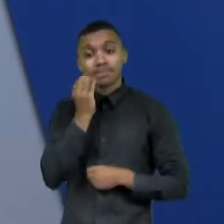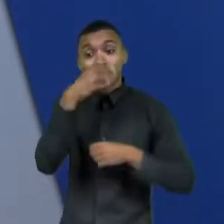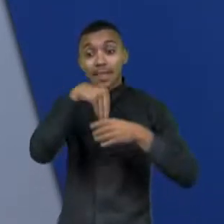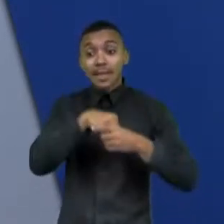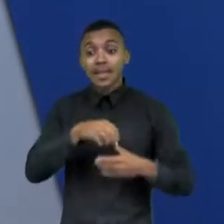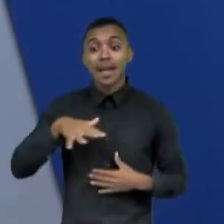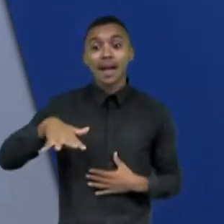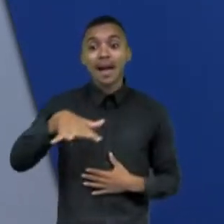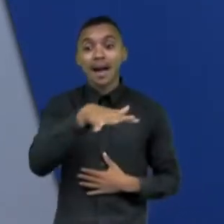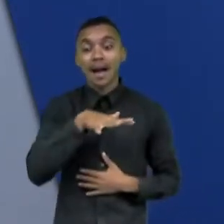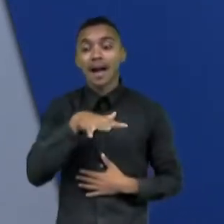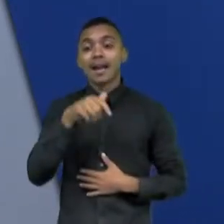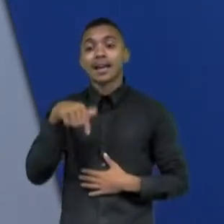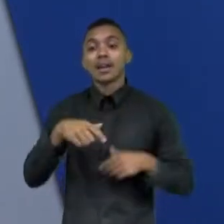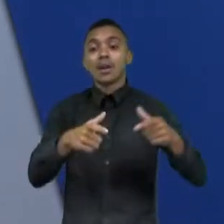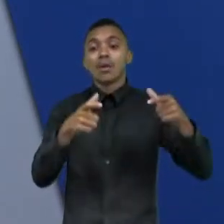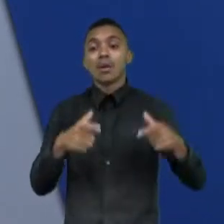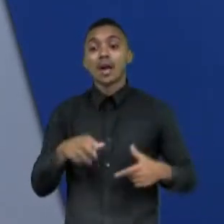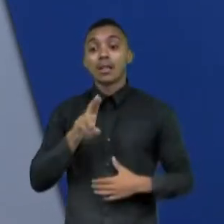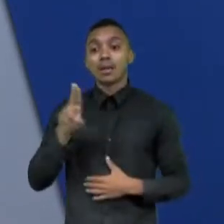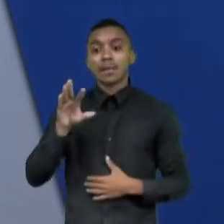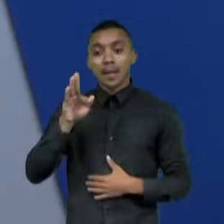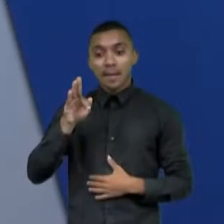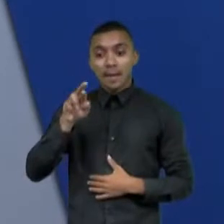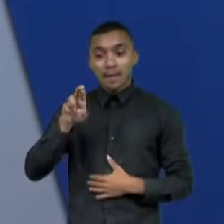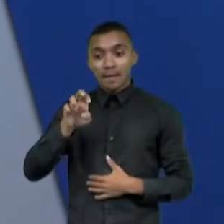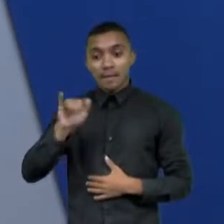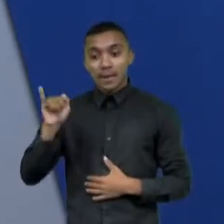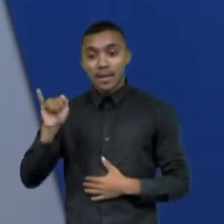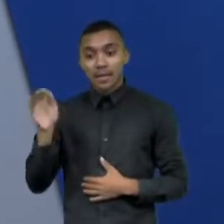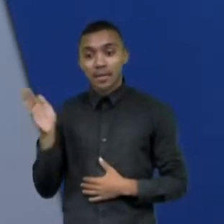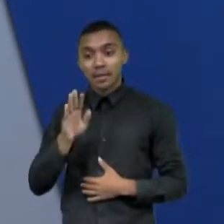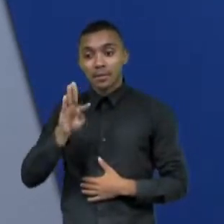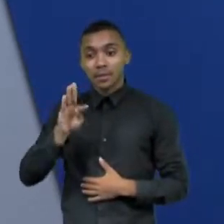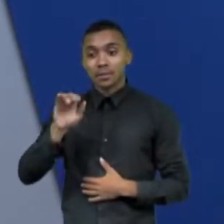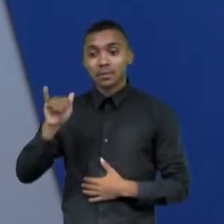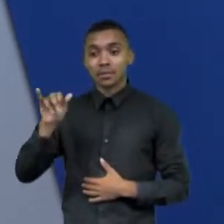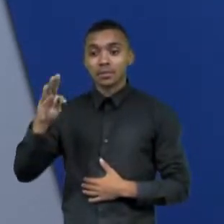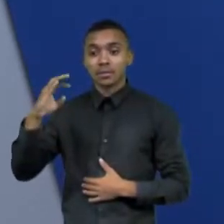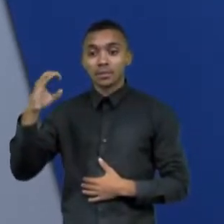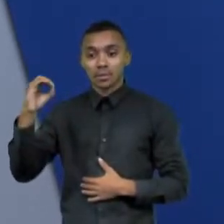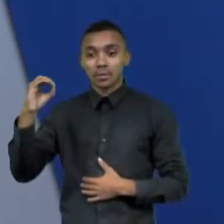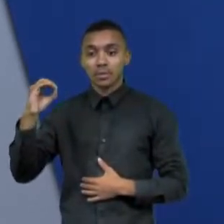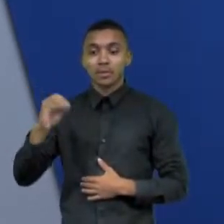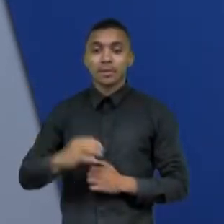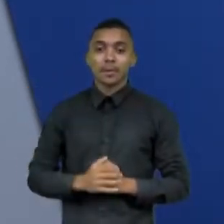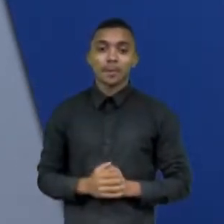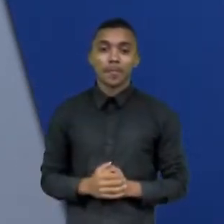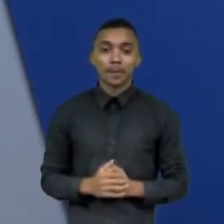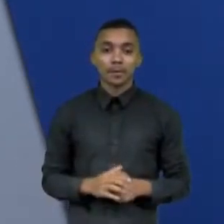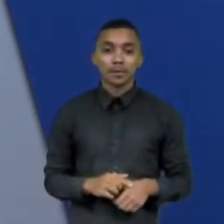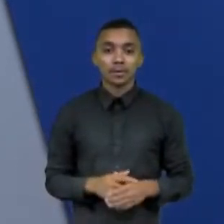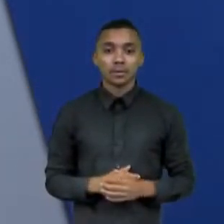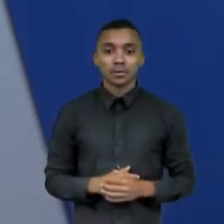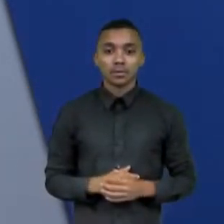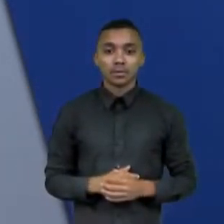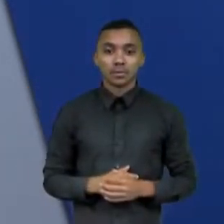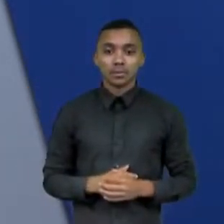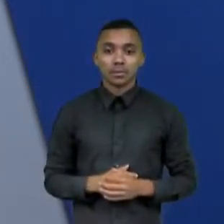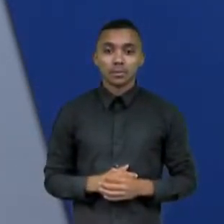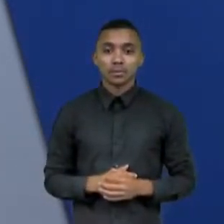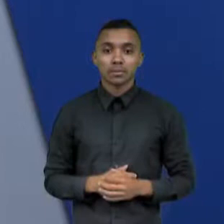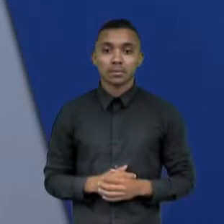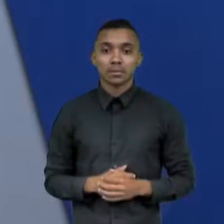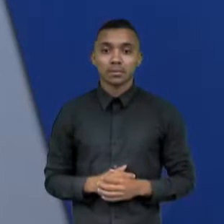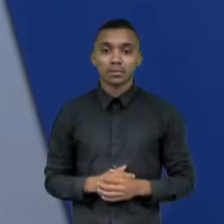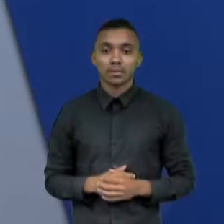escritório Frei Tito de Alencar, aqui da Assembleia Legislativa do Estado do Ceará. Eu me recordo bem do escritório Frei Tito porque